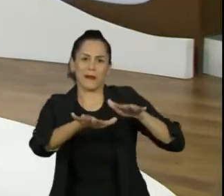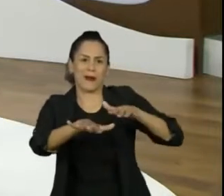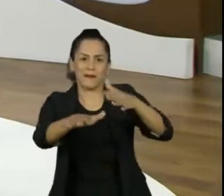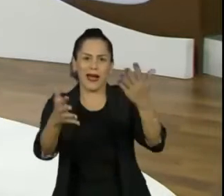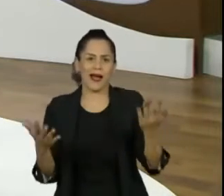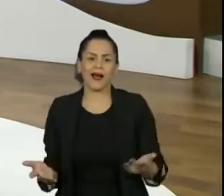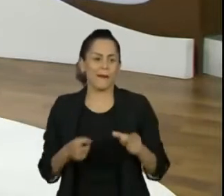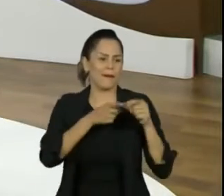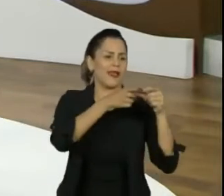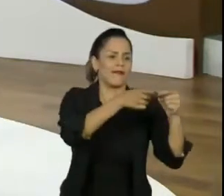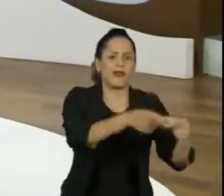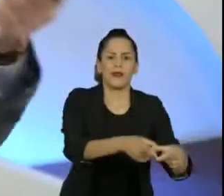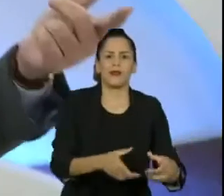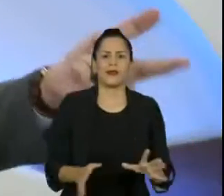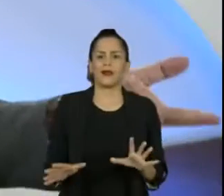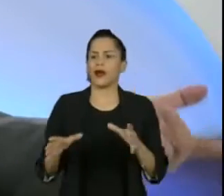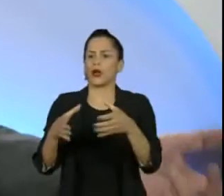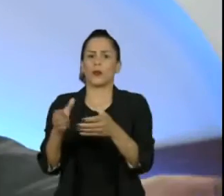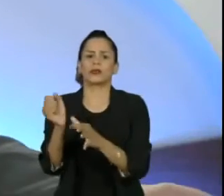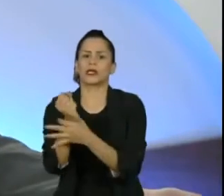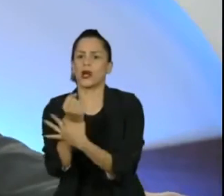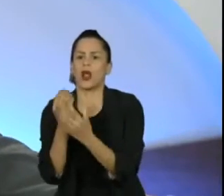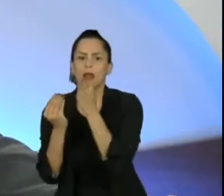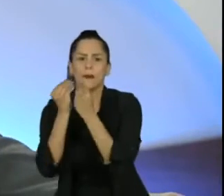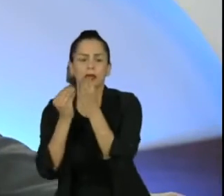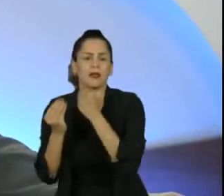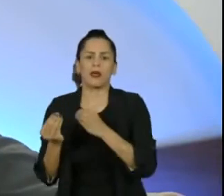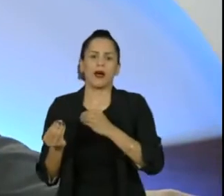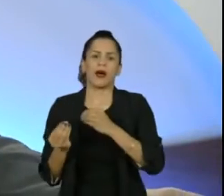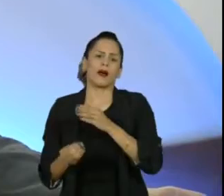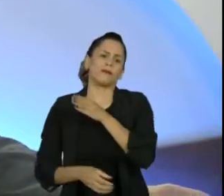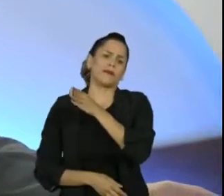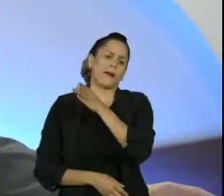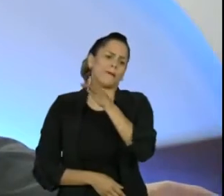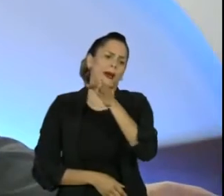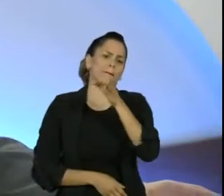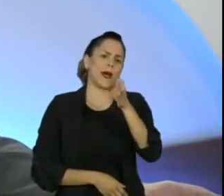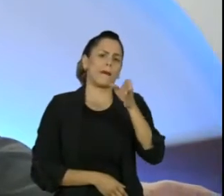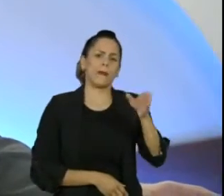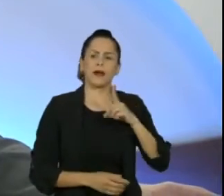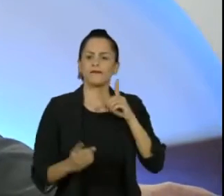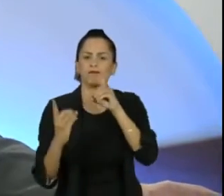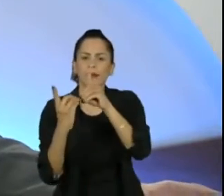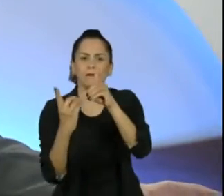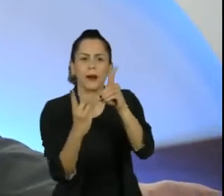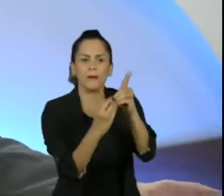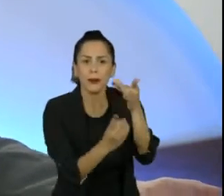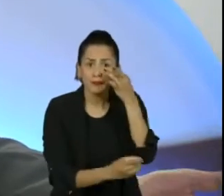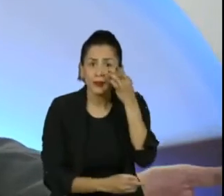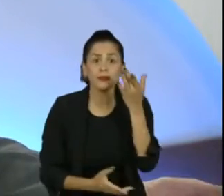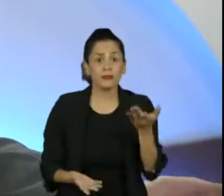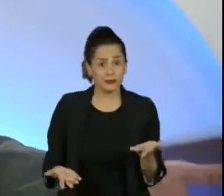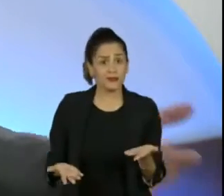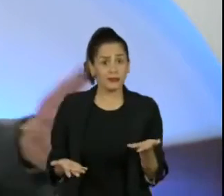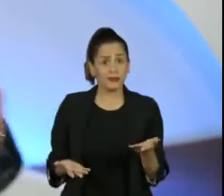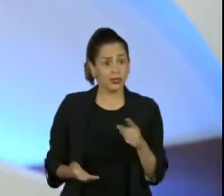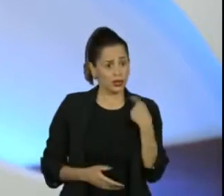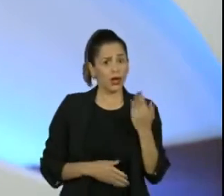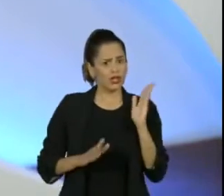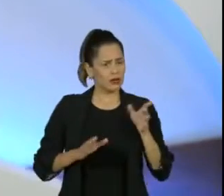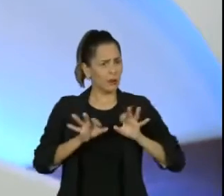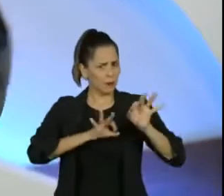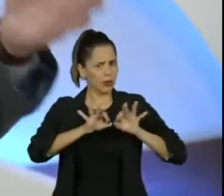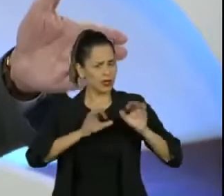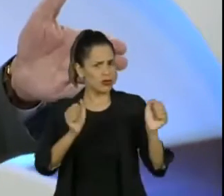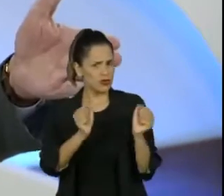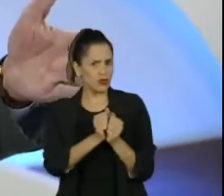periferia, segurança alimentar. Nós estamos disputando prêmio na ONU de segurança alimentar, né? Então, quer dizer,